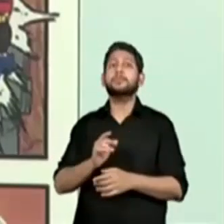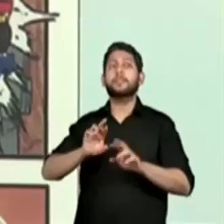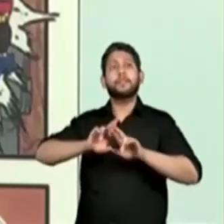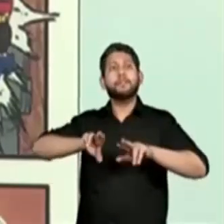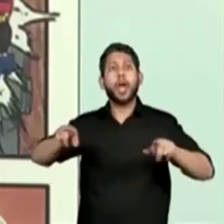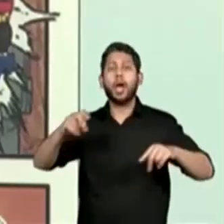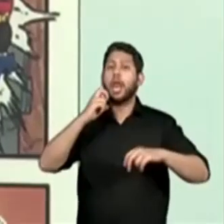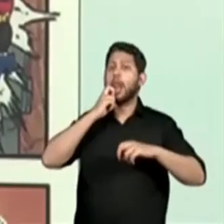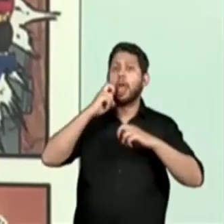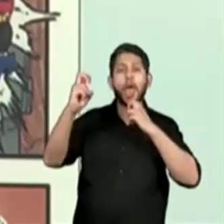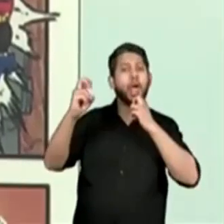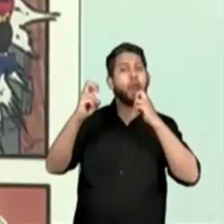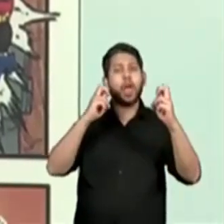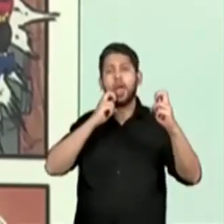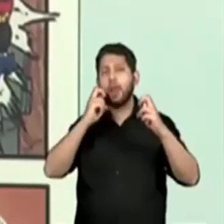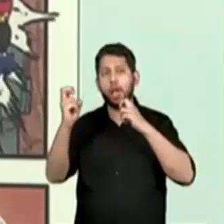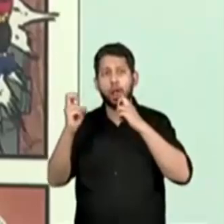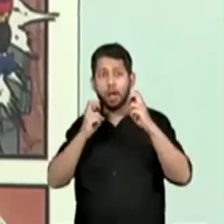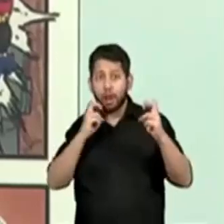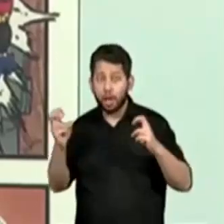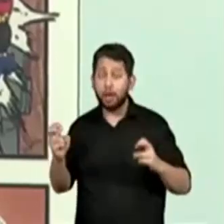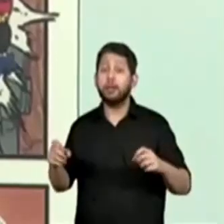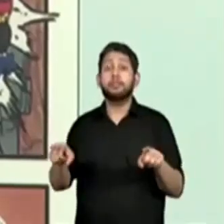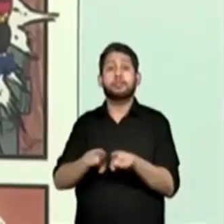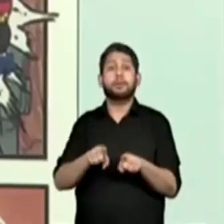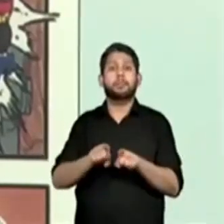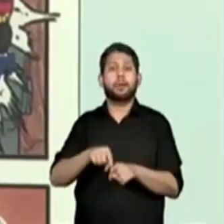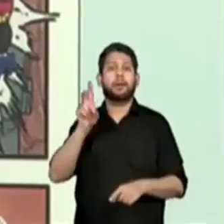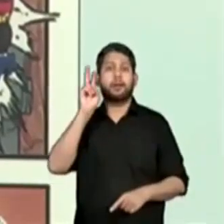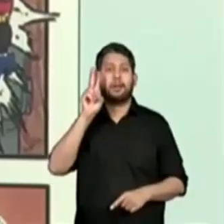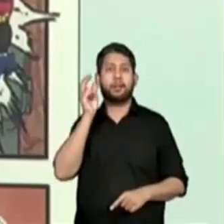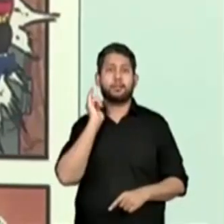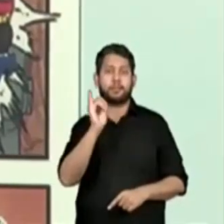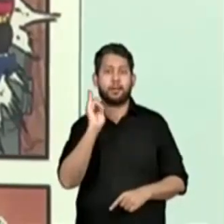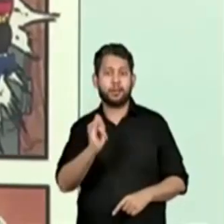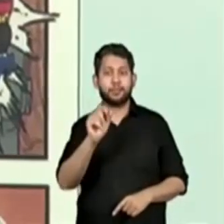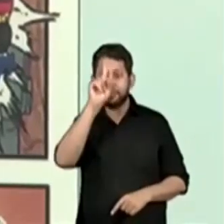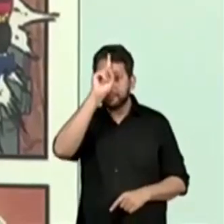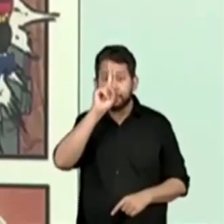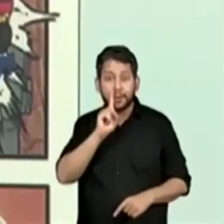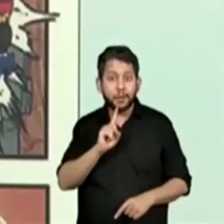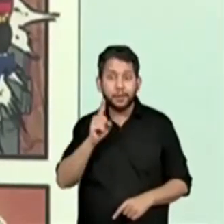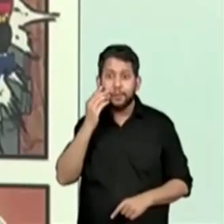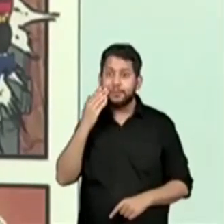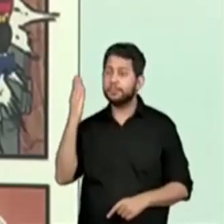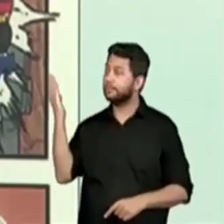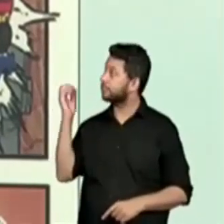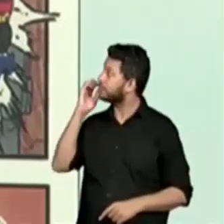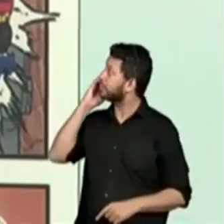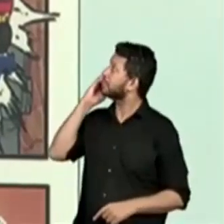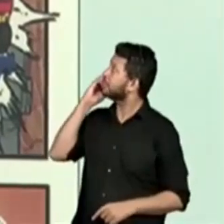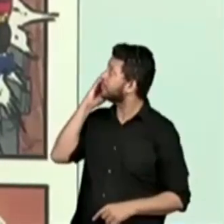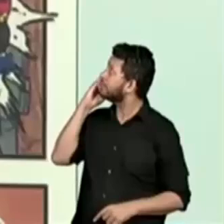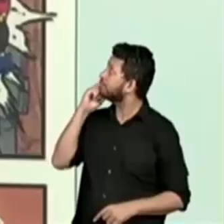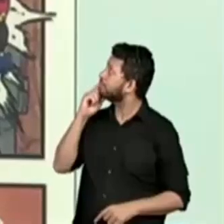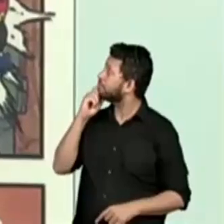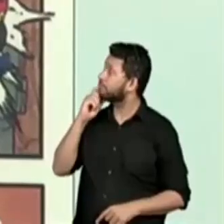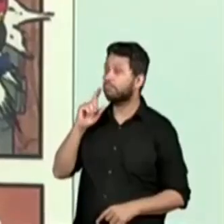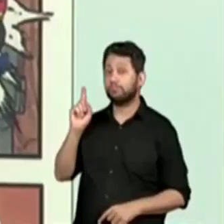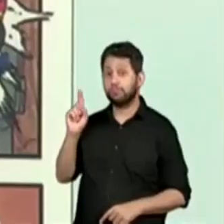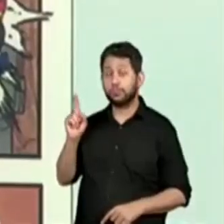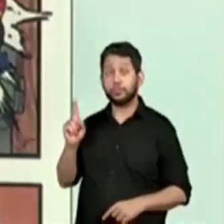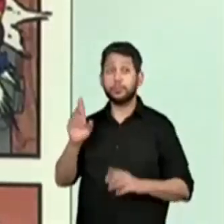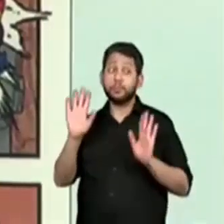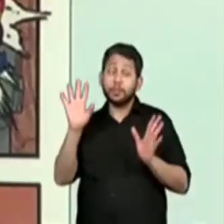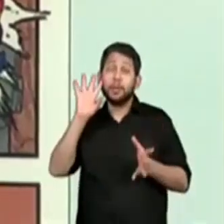Que seriam os sons. E eu tenho a fala do narrador e